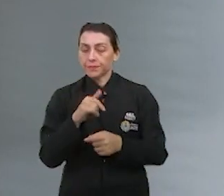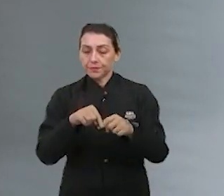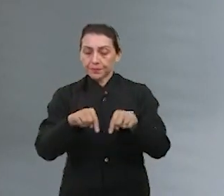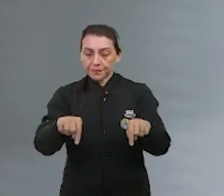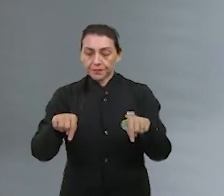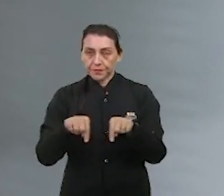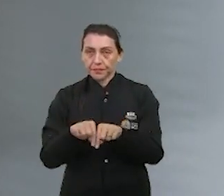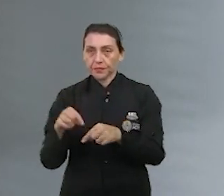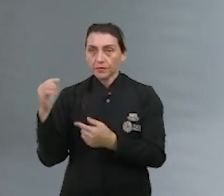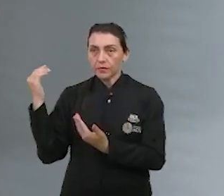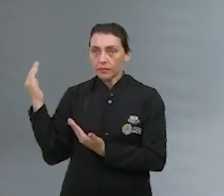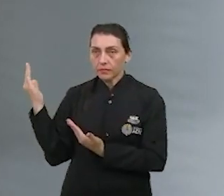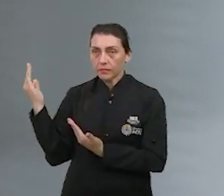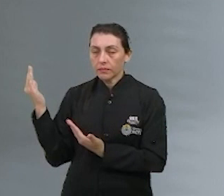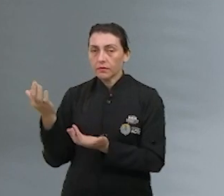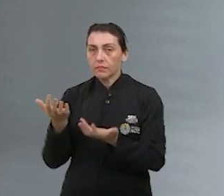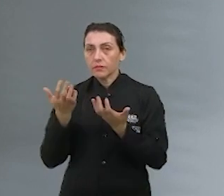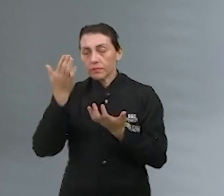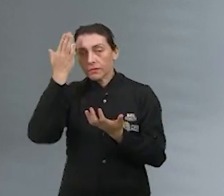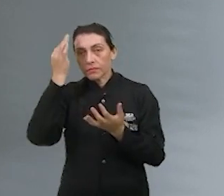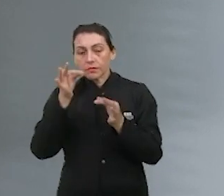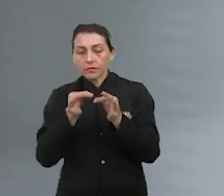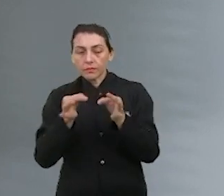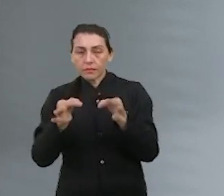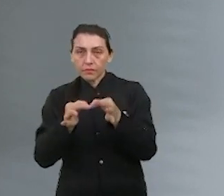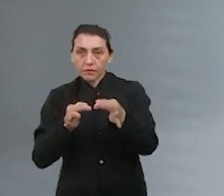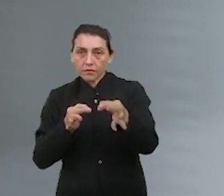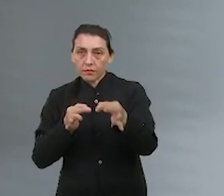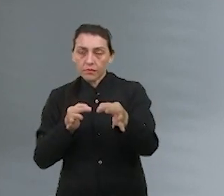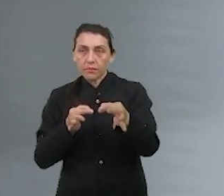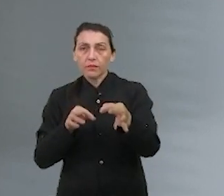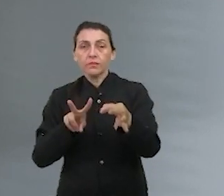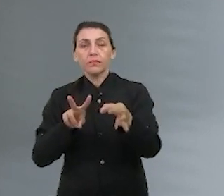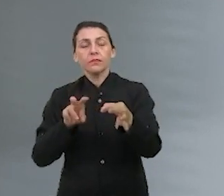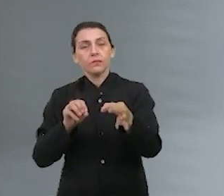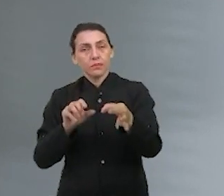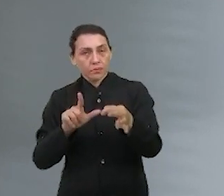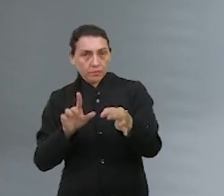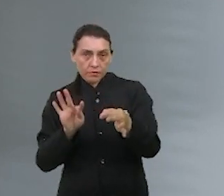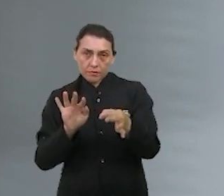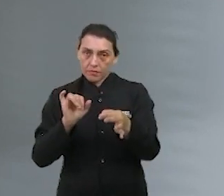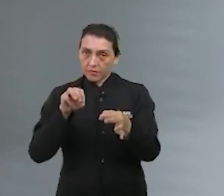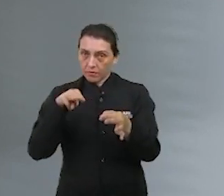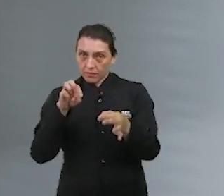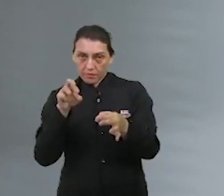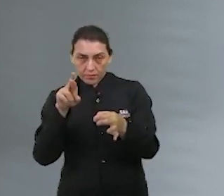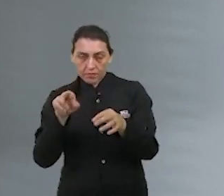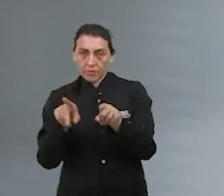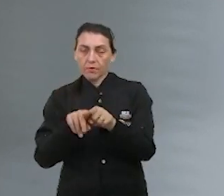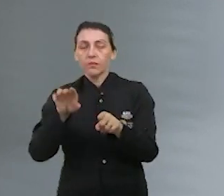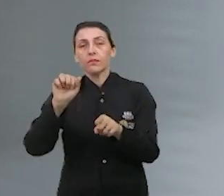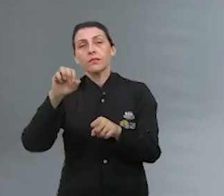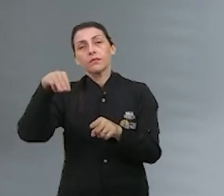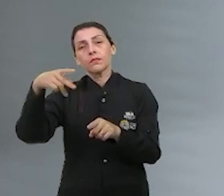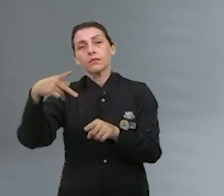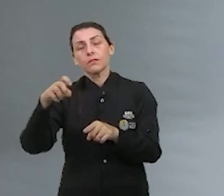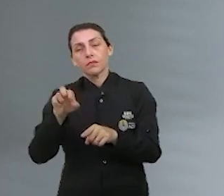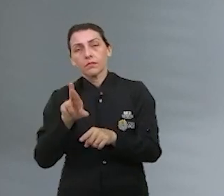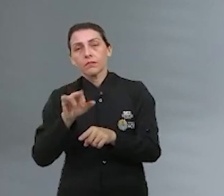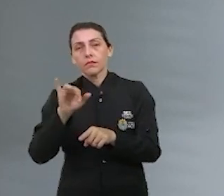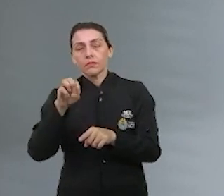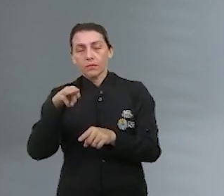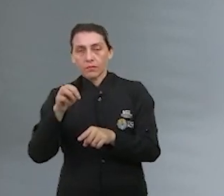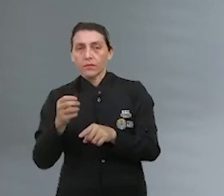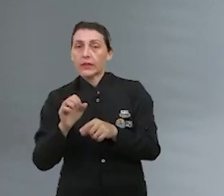e aí ele quer que eu vá fazer essa medição com o voltímetro e o amperímetro, né? Qualquer coisa, você volte